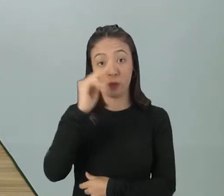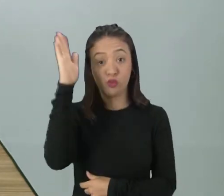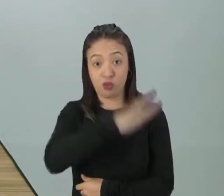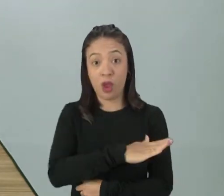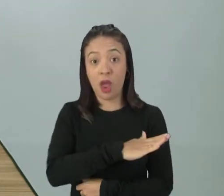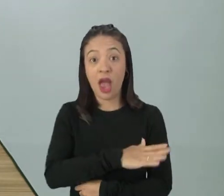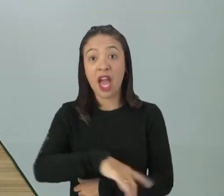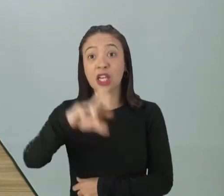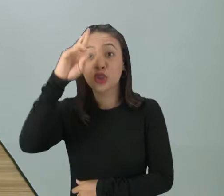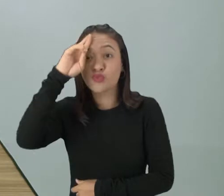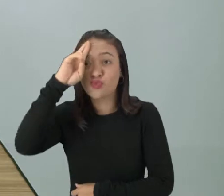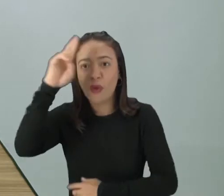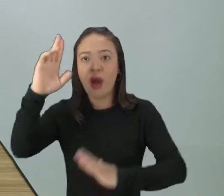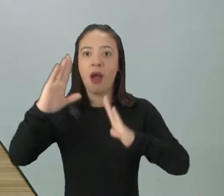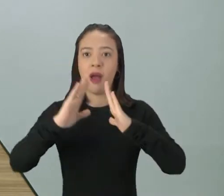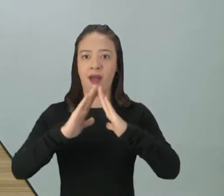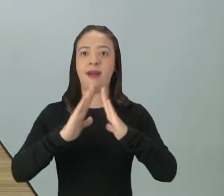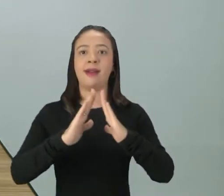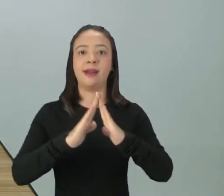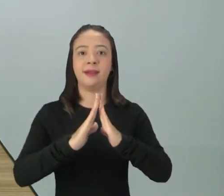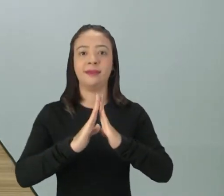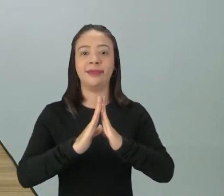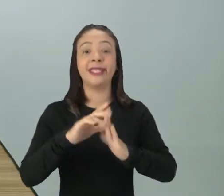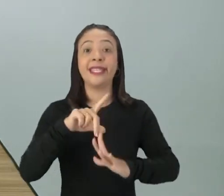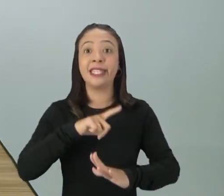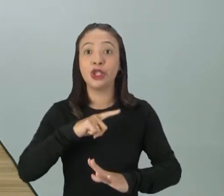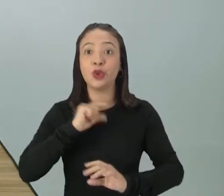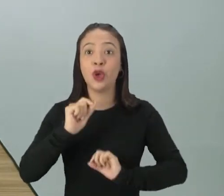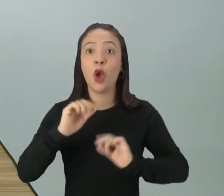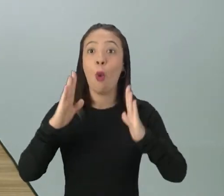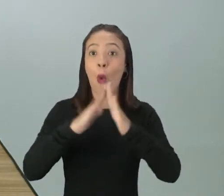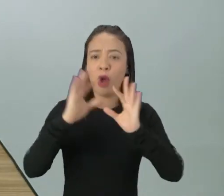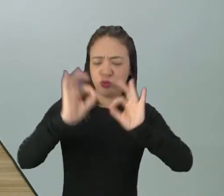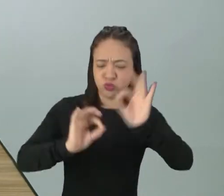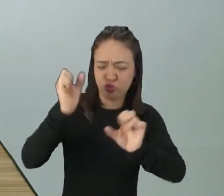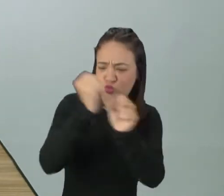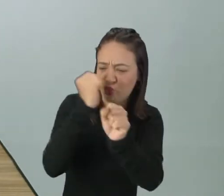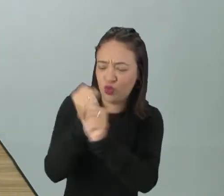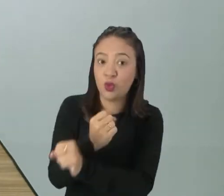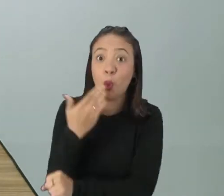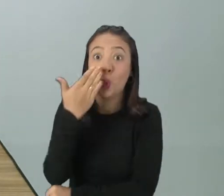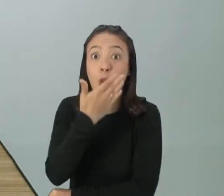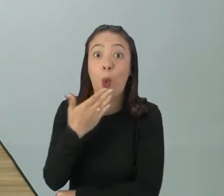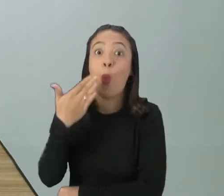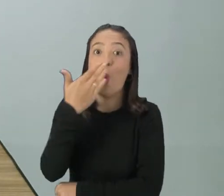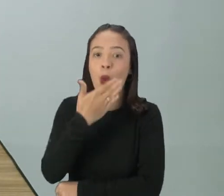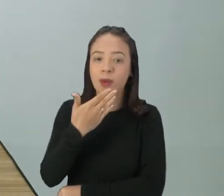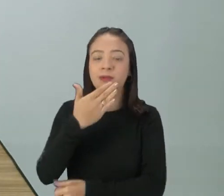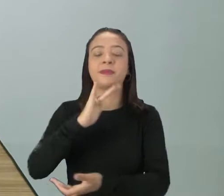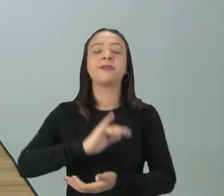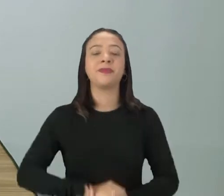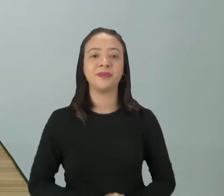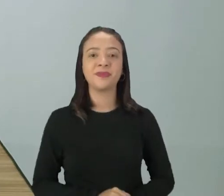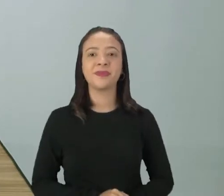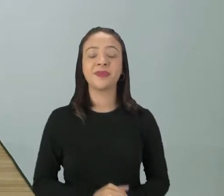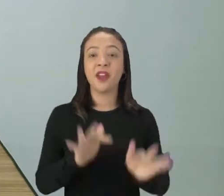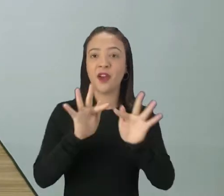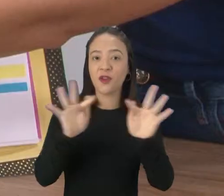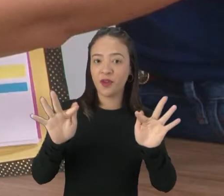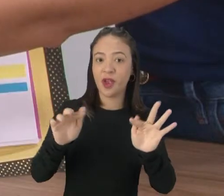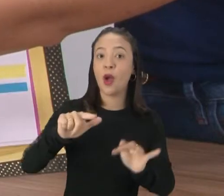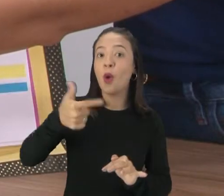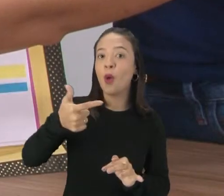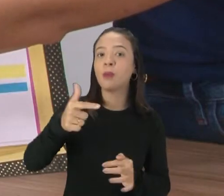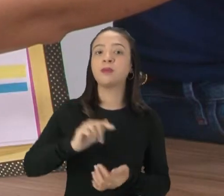da casa, cheia de doces. Muito bem! E a outra frase, vamos ler?